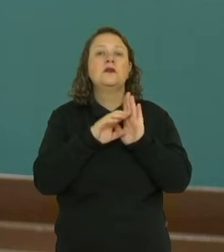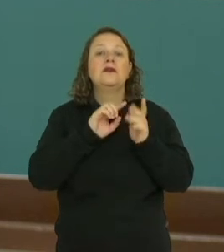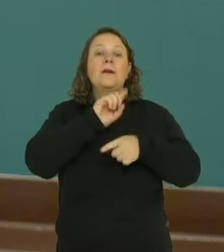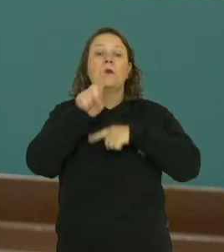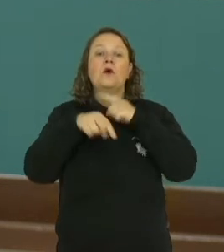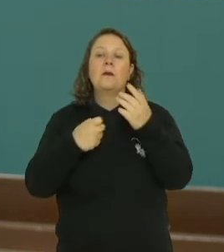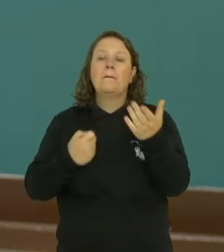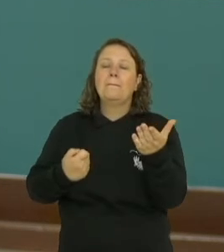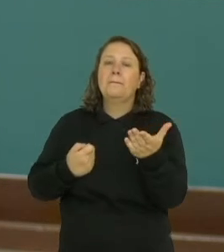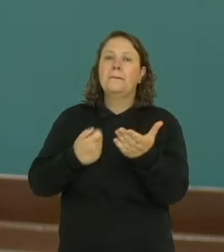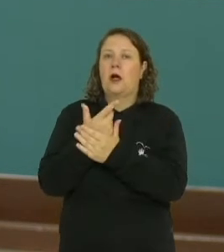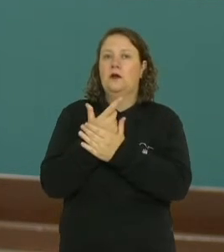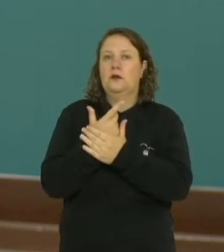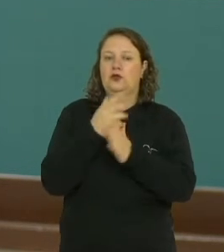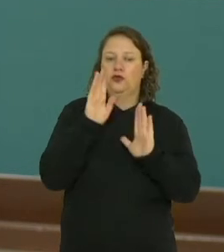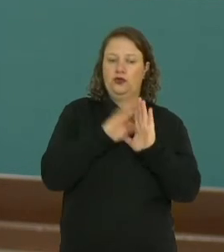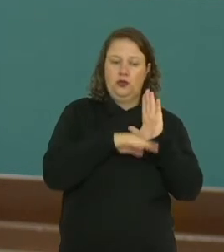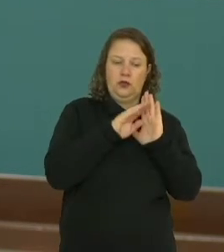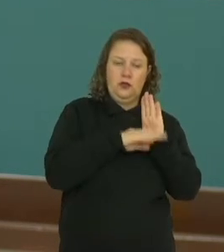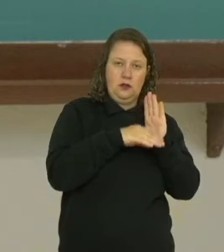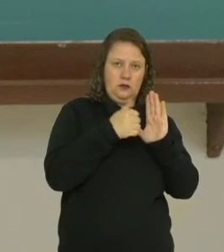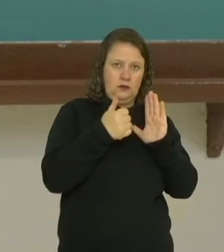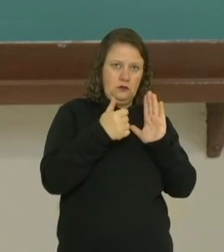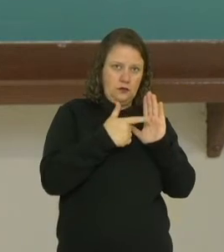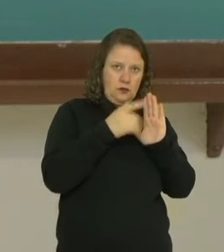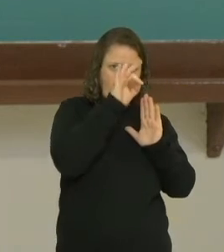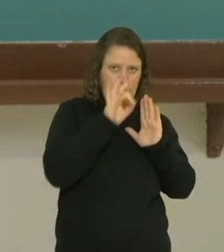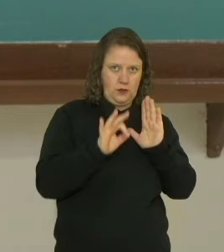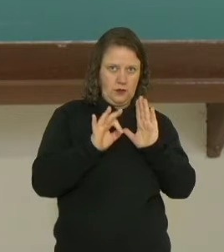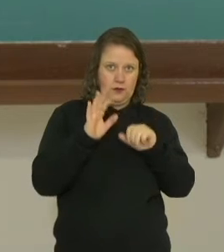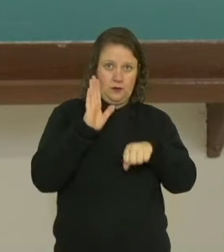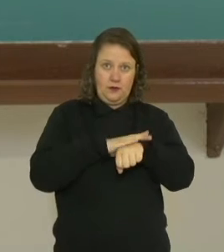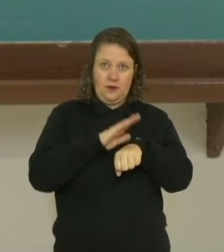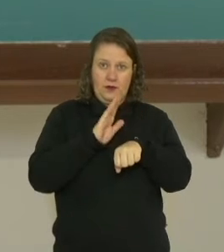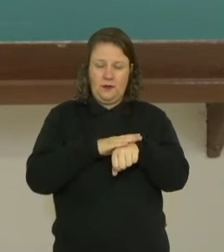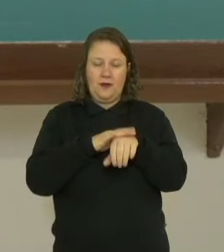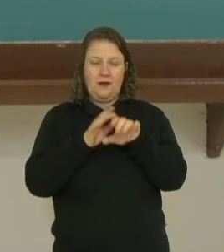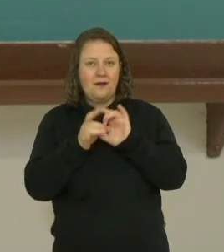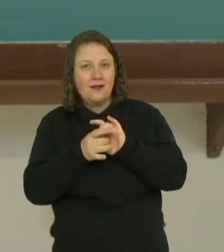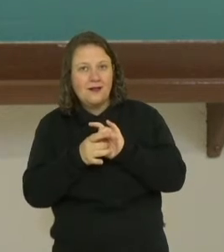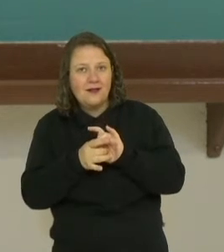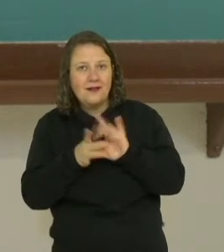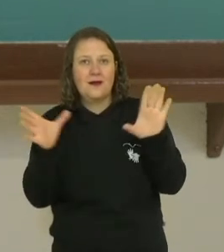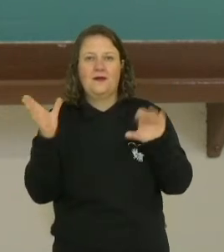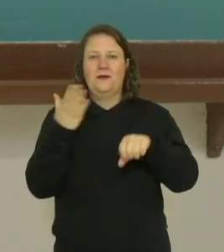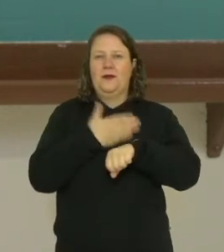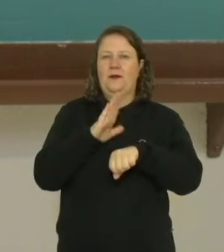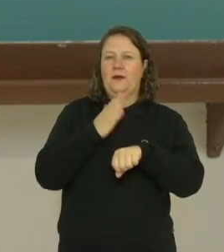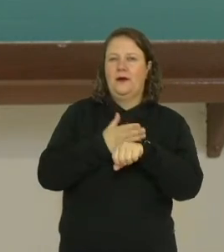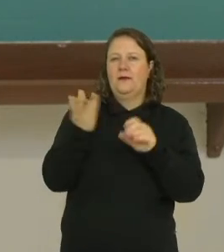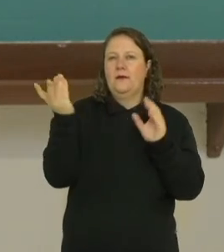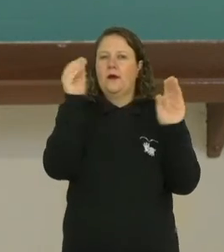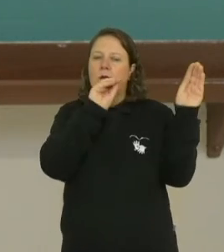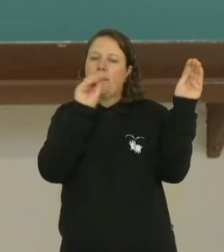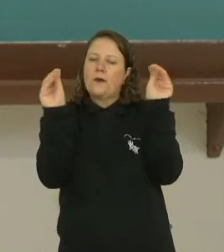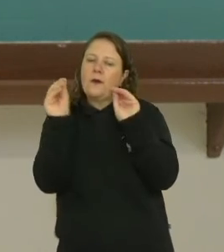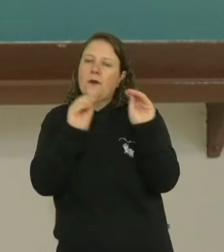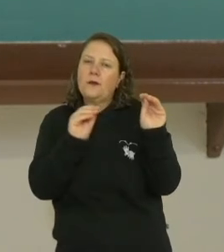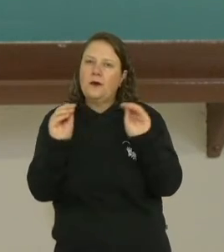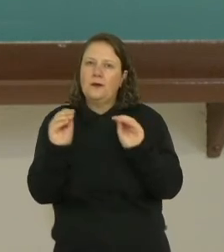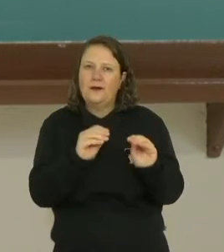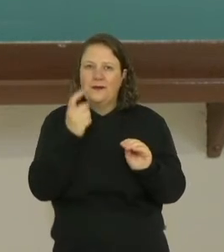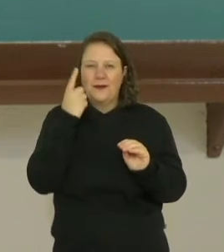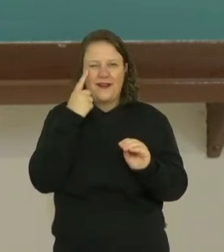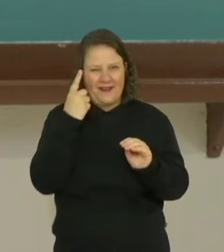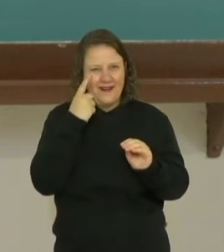está pagando tirando esse desconto. Vou dar um tempinho, quero ver como que você vai montar, como que você vai organizar a resolução